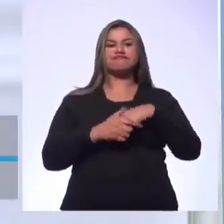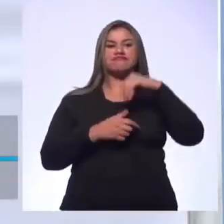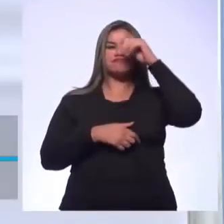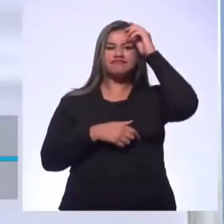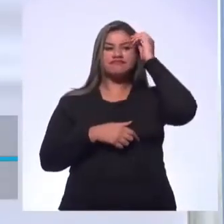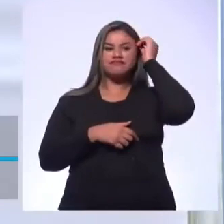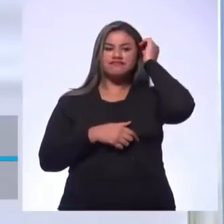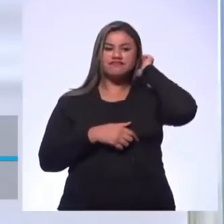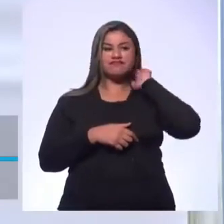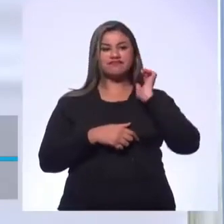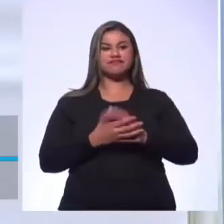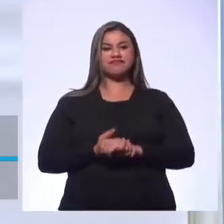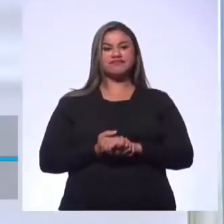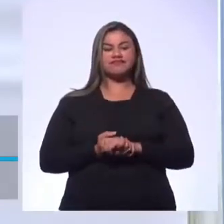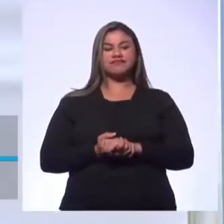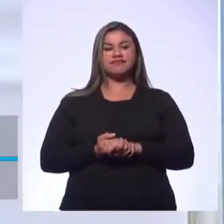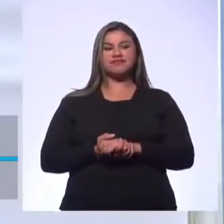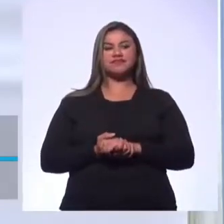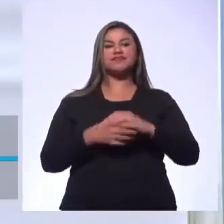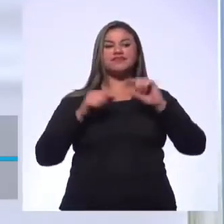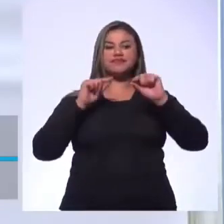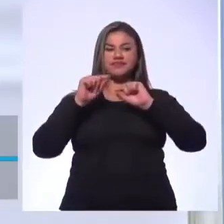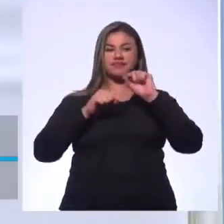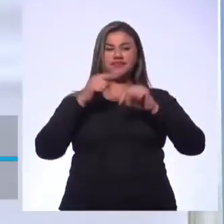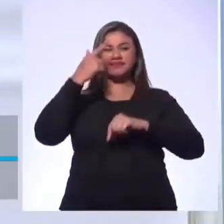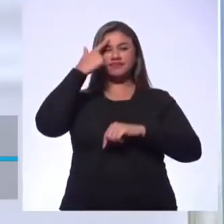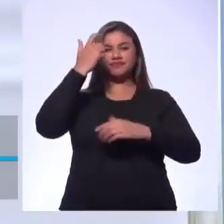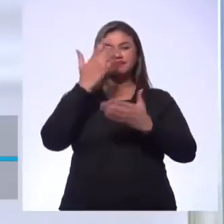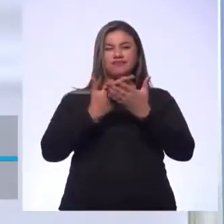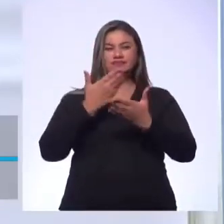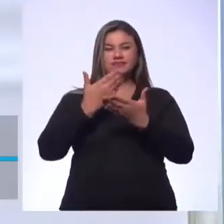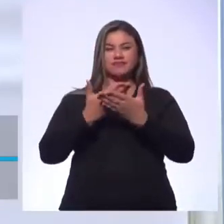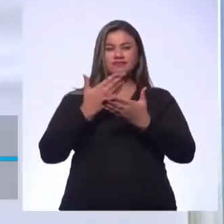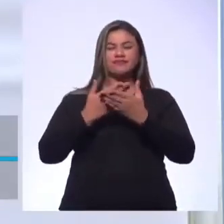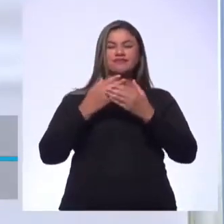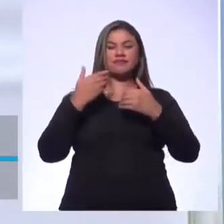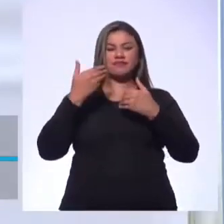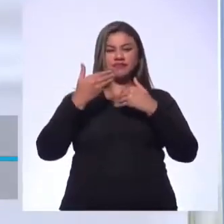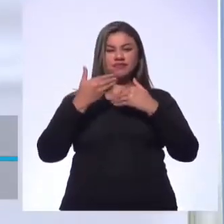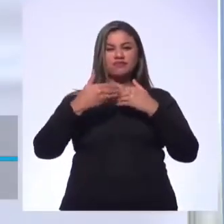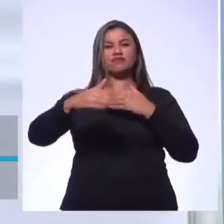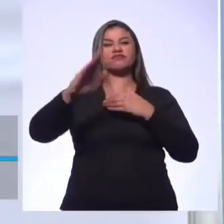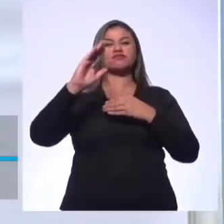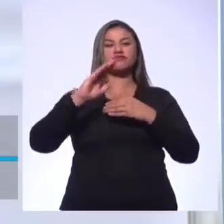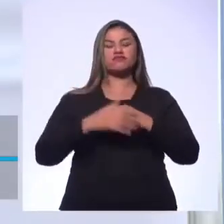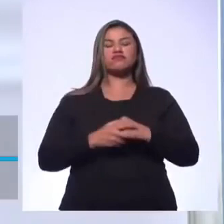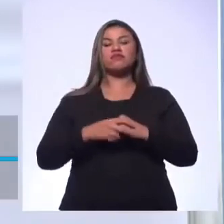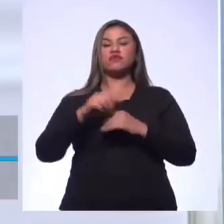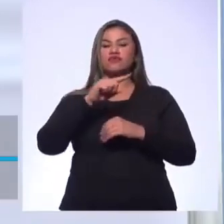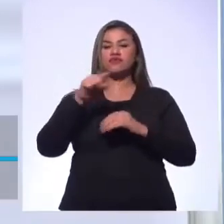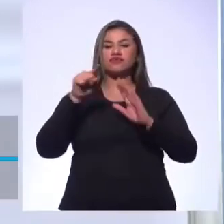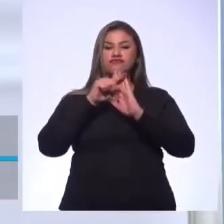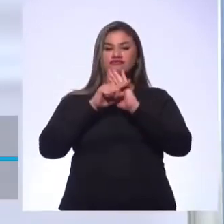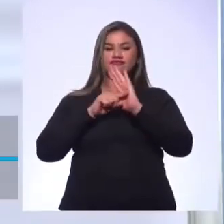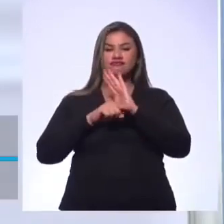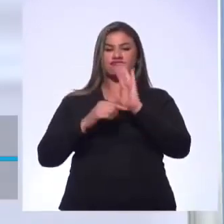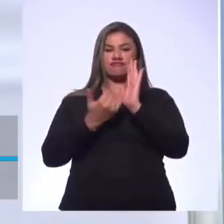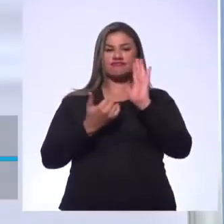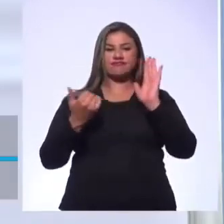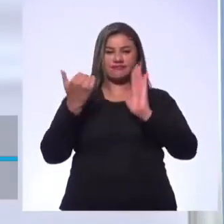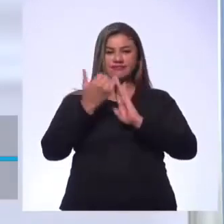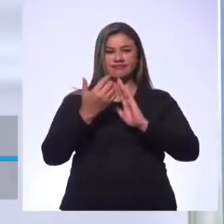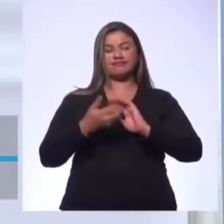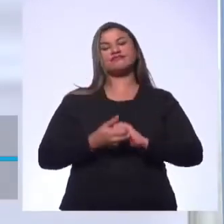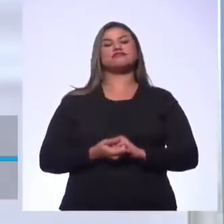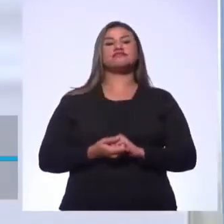forma bem simples. A ideia da nossa aula aqui é dar um start para que vocês busquem mais informações. Então